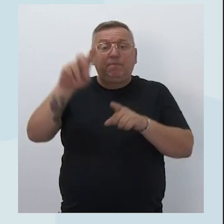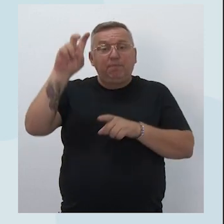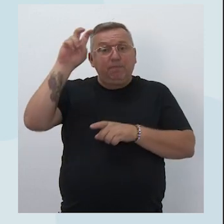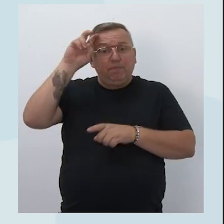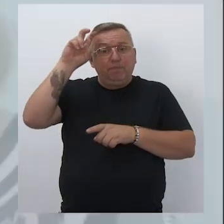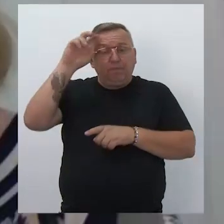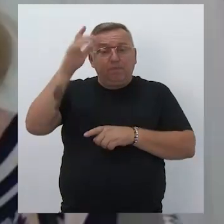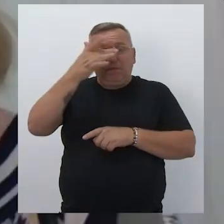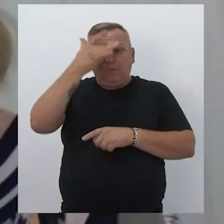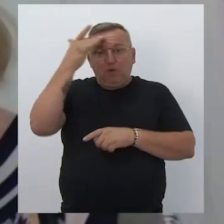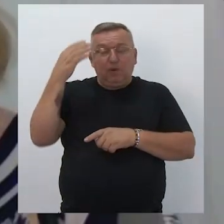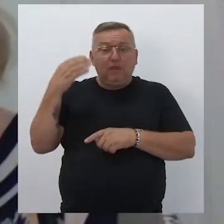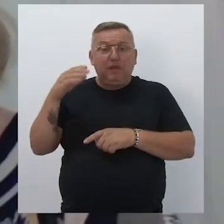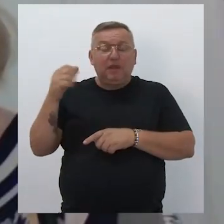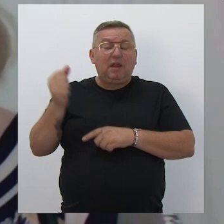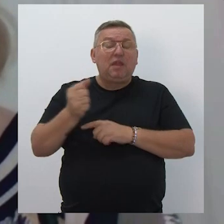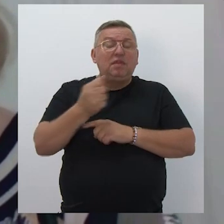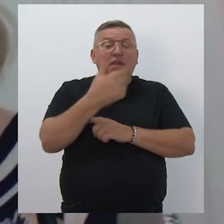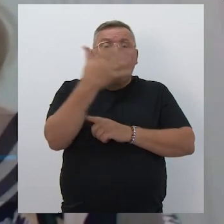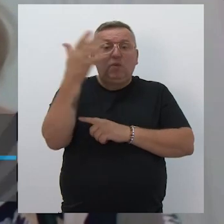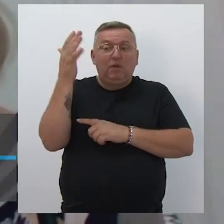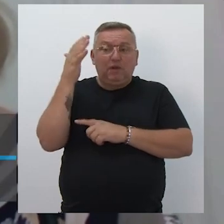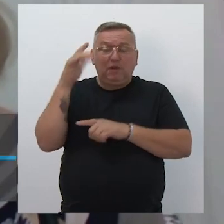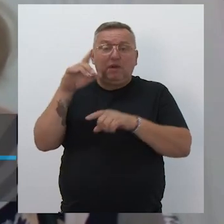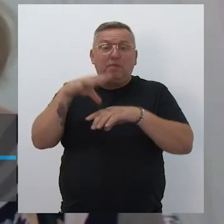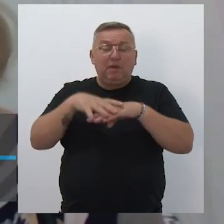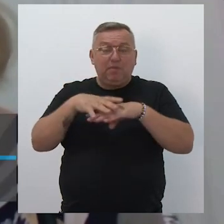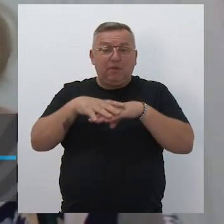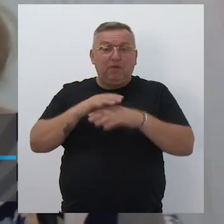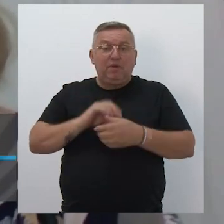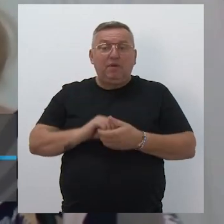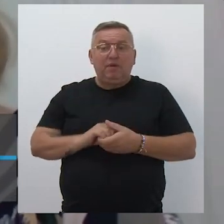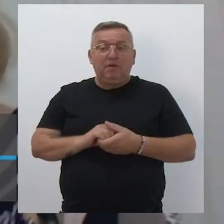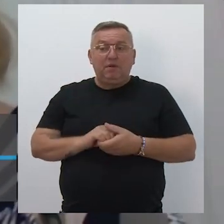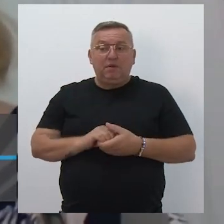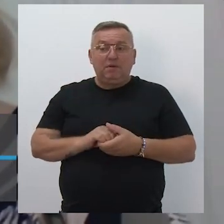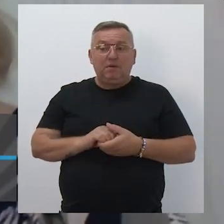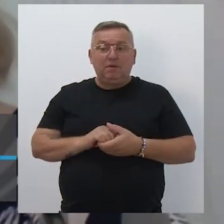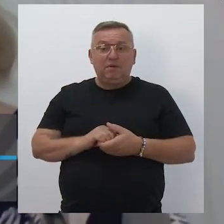com o pessoal de Ciências da Natureza e Matemática.